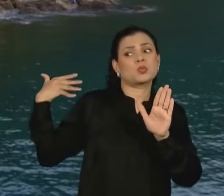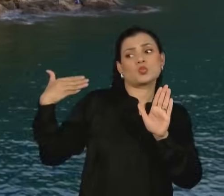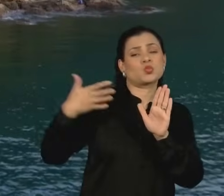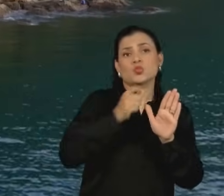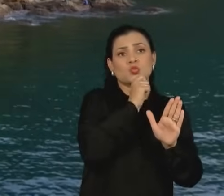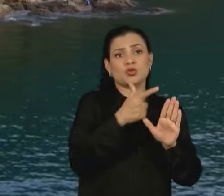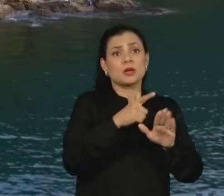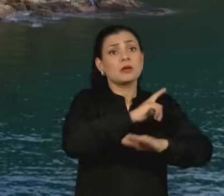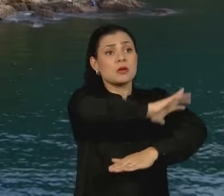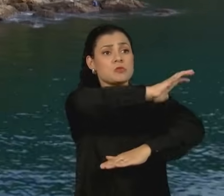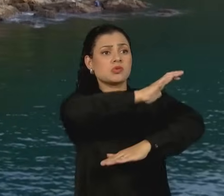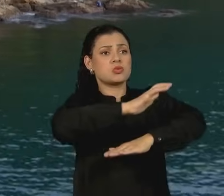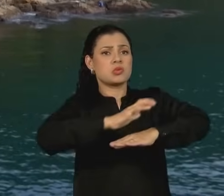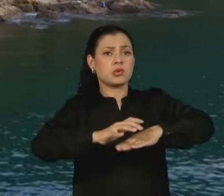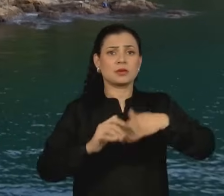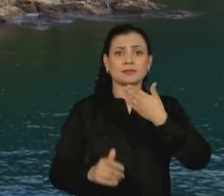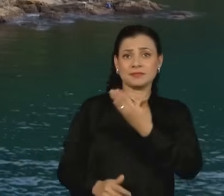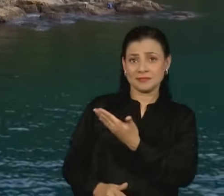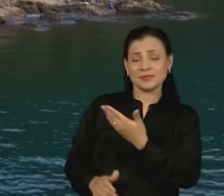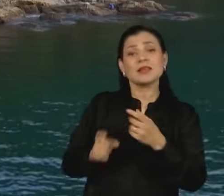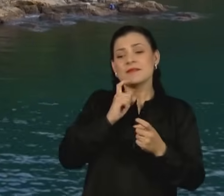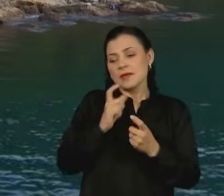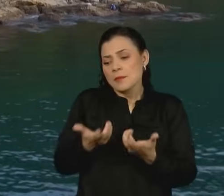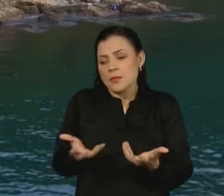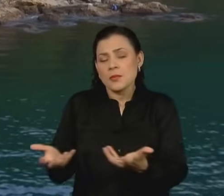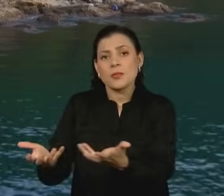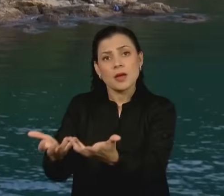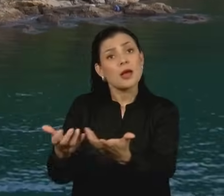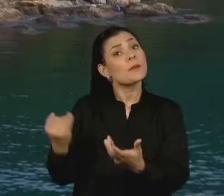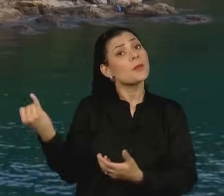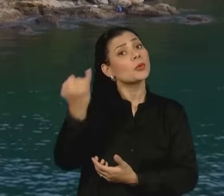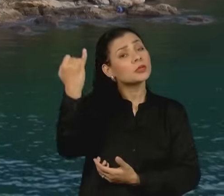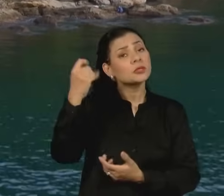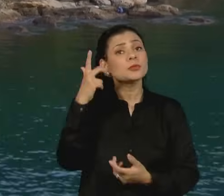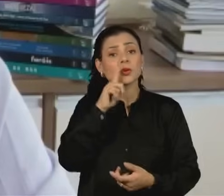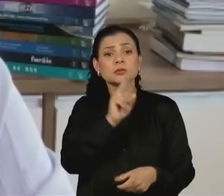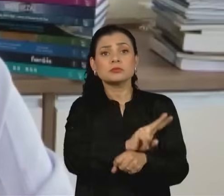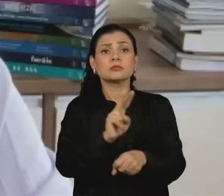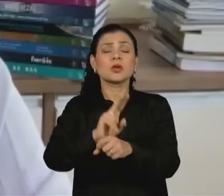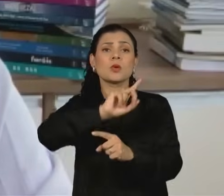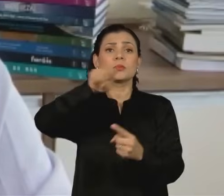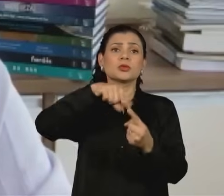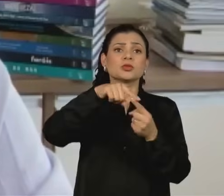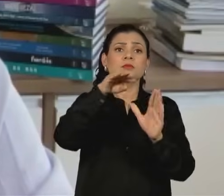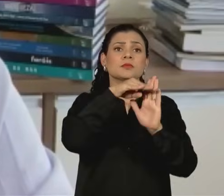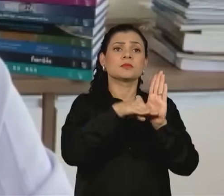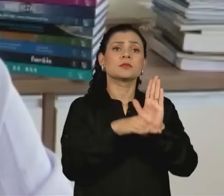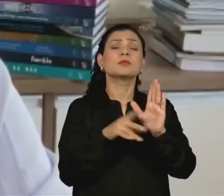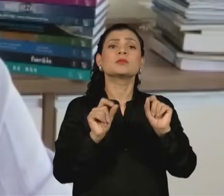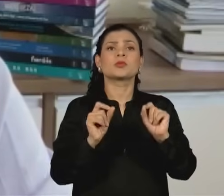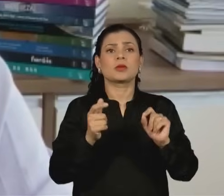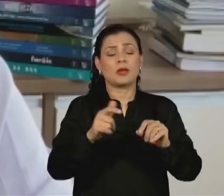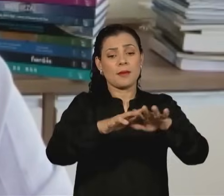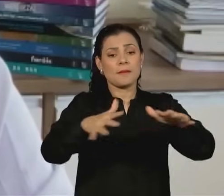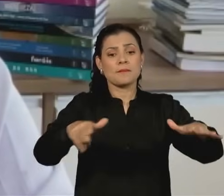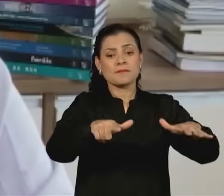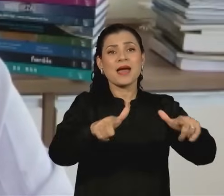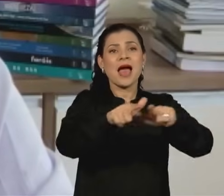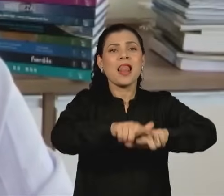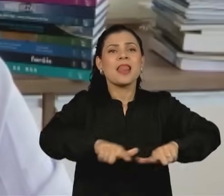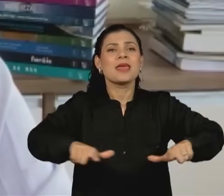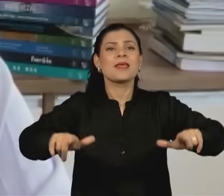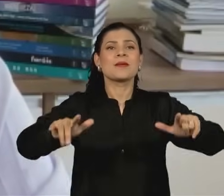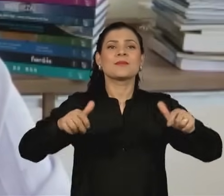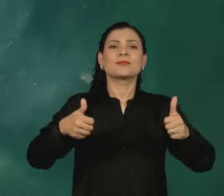Traz instrumentos importantes para que a gente consiga atingir os objetivos de ter um oceano limpo,